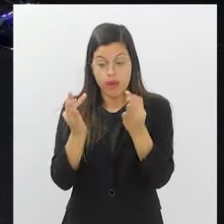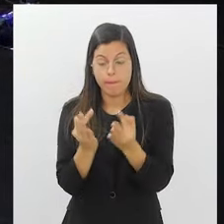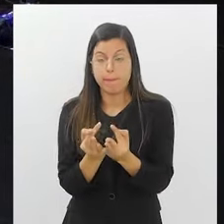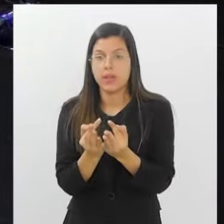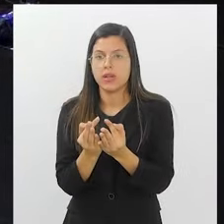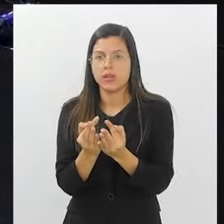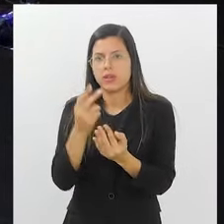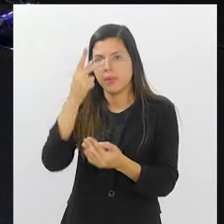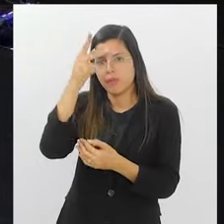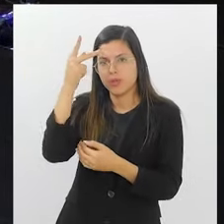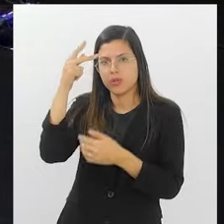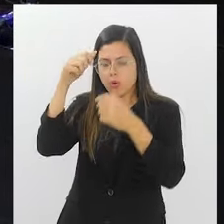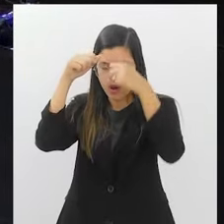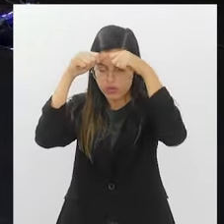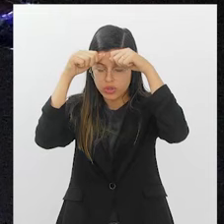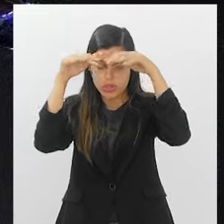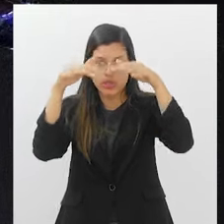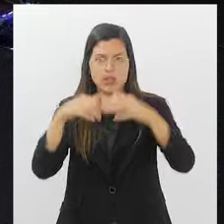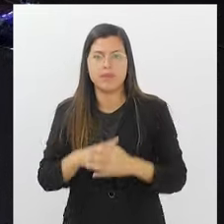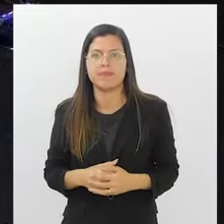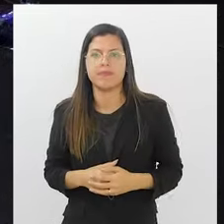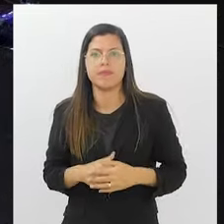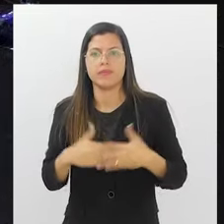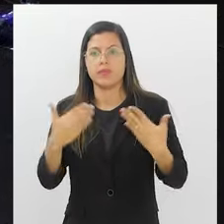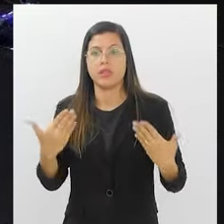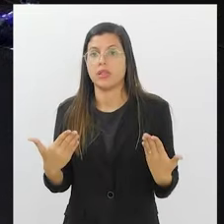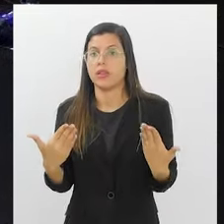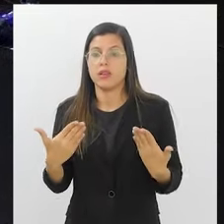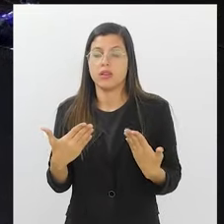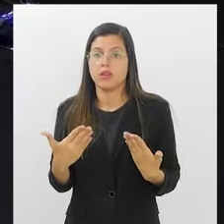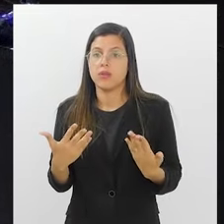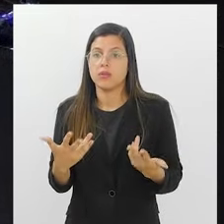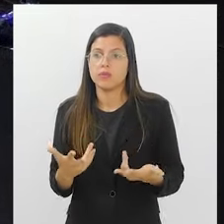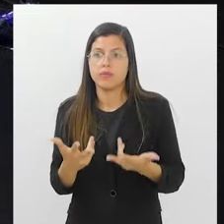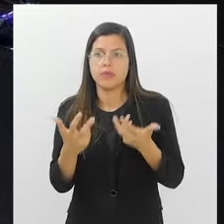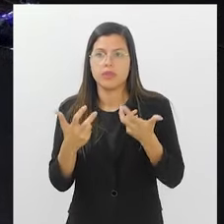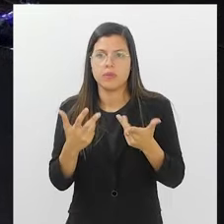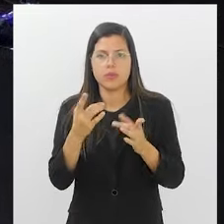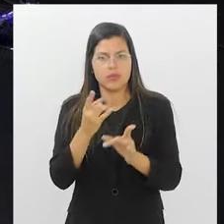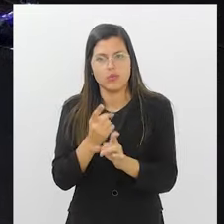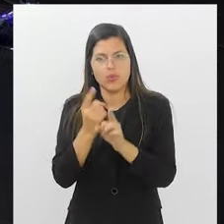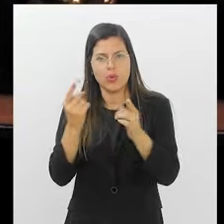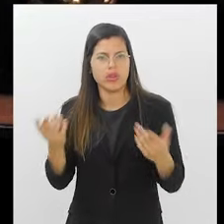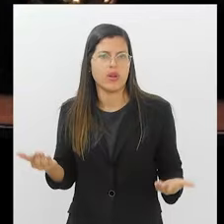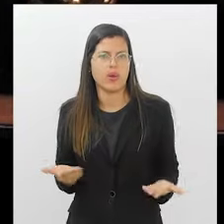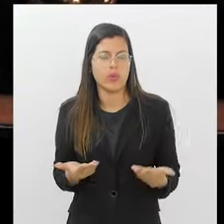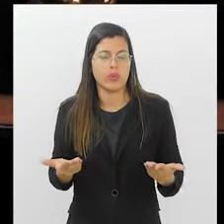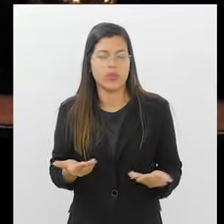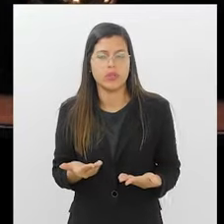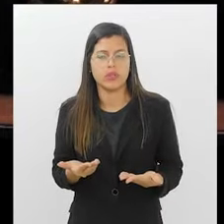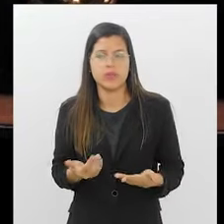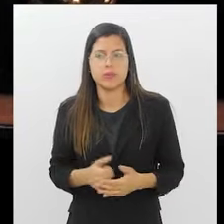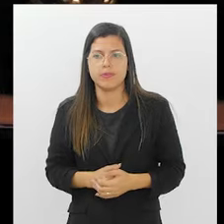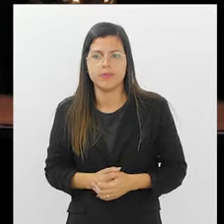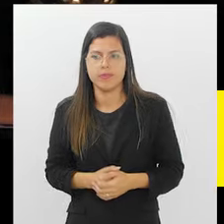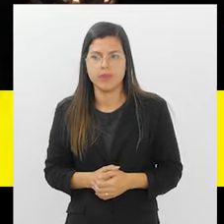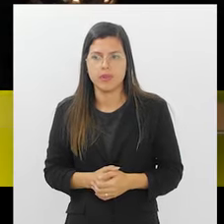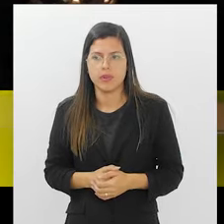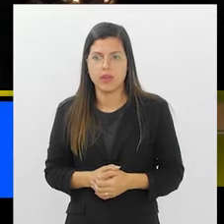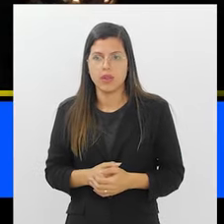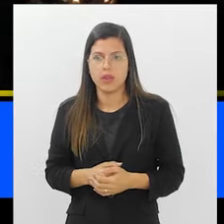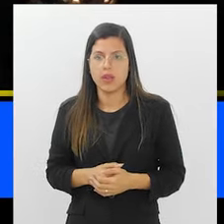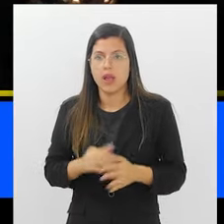famílias do autista? Pois é, então, uma das maiores dificuldades que nós encontramos hoje é